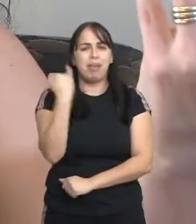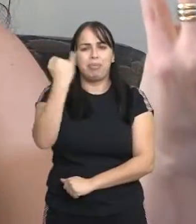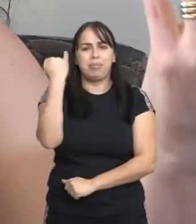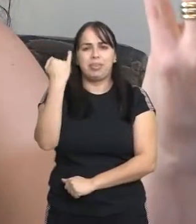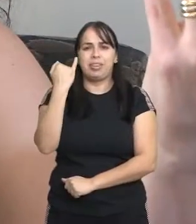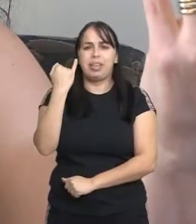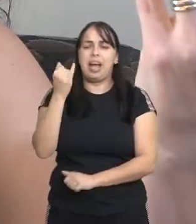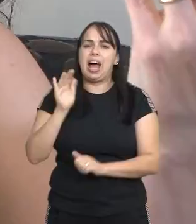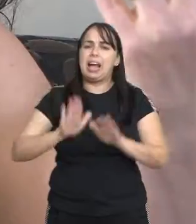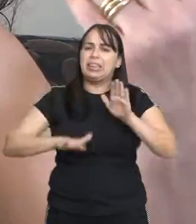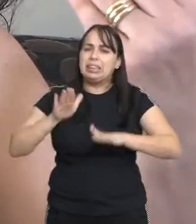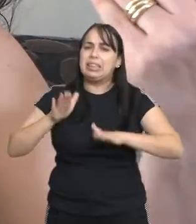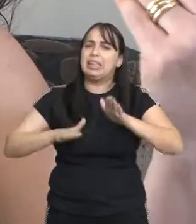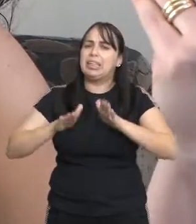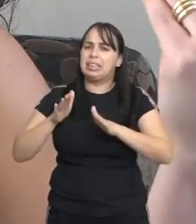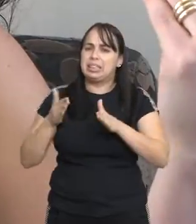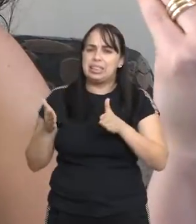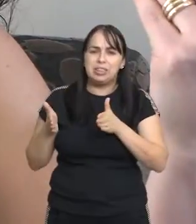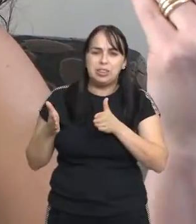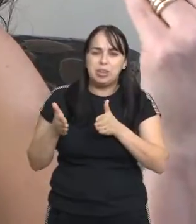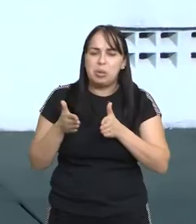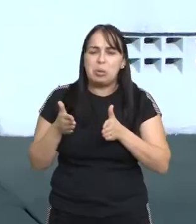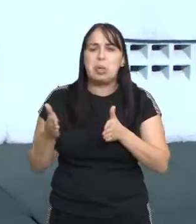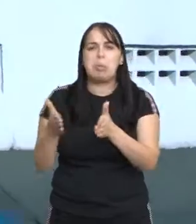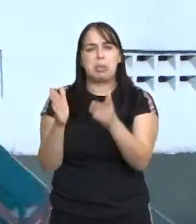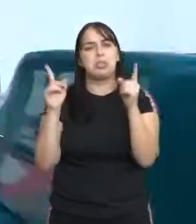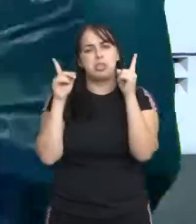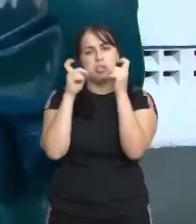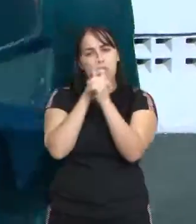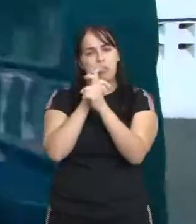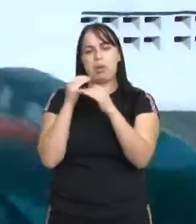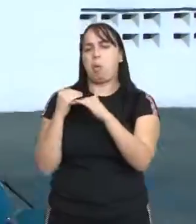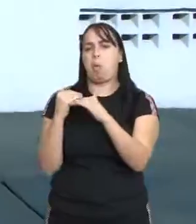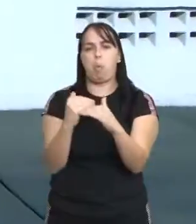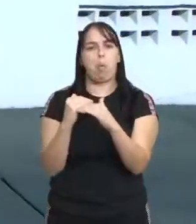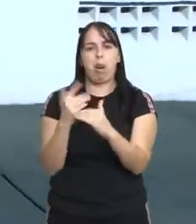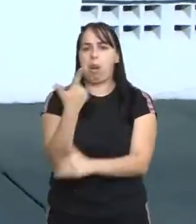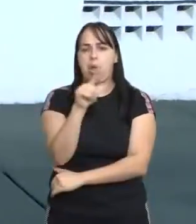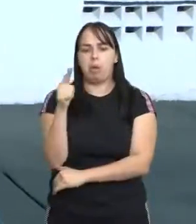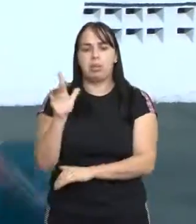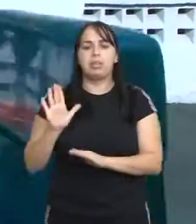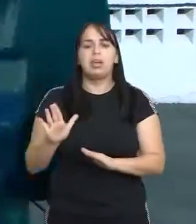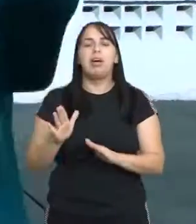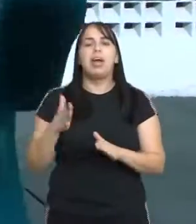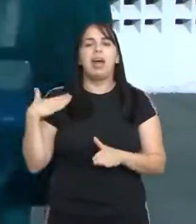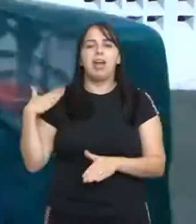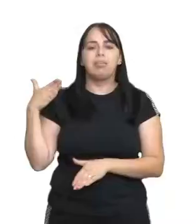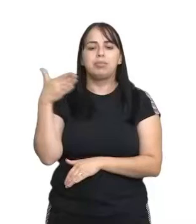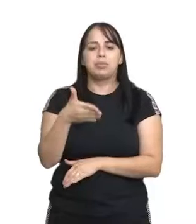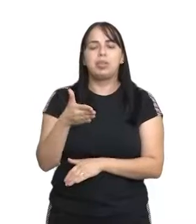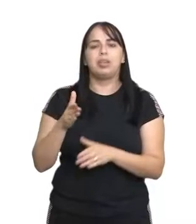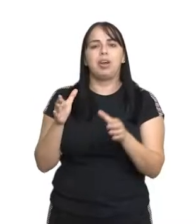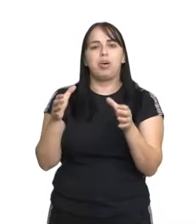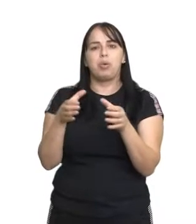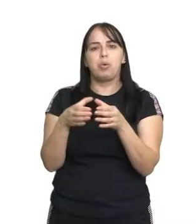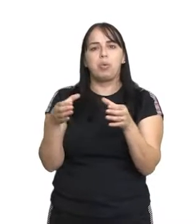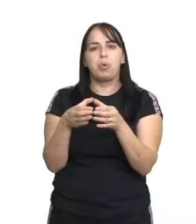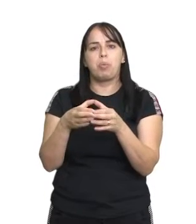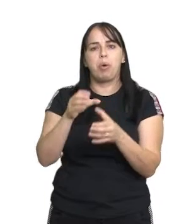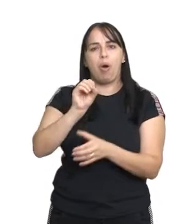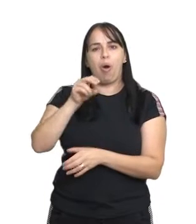nem sempre são oferecidos com equidade. Para fortalecer as mobilizações, ela participa de um grupo chamado